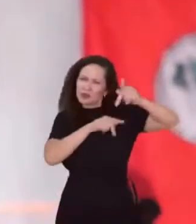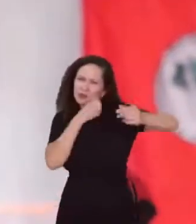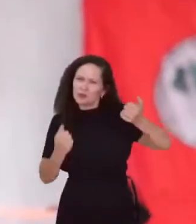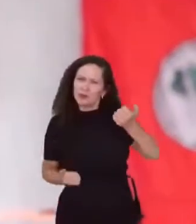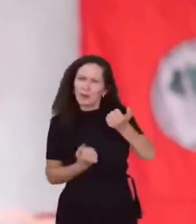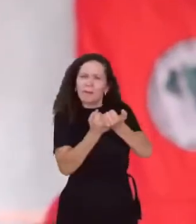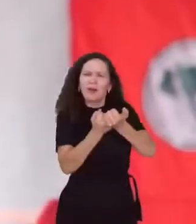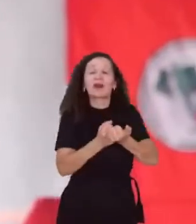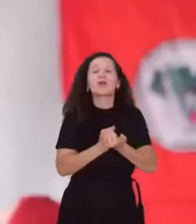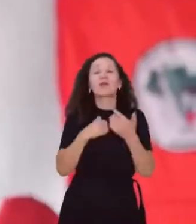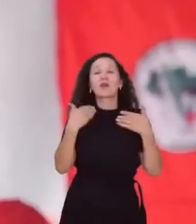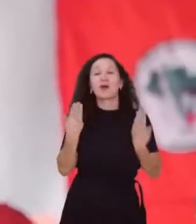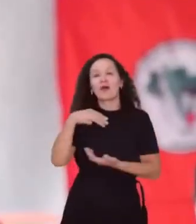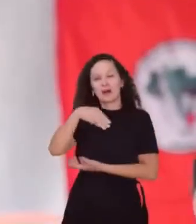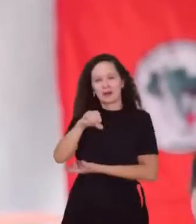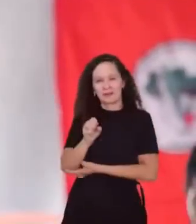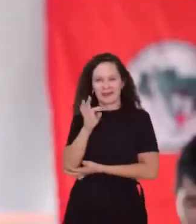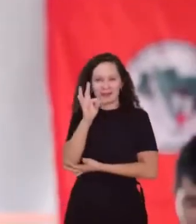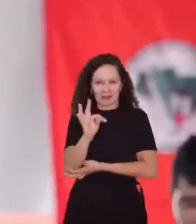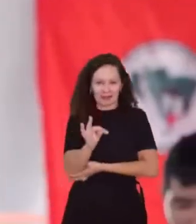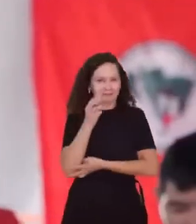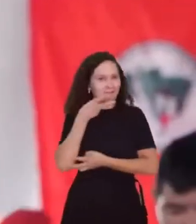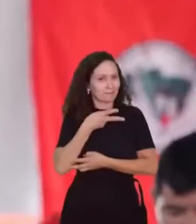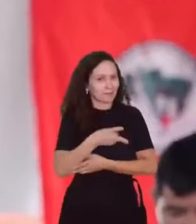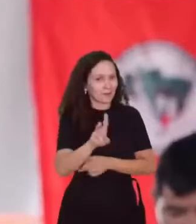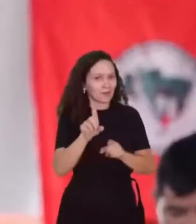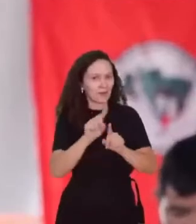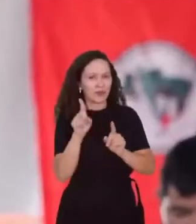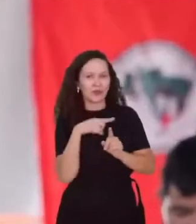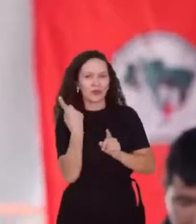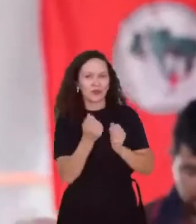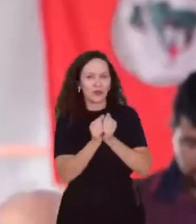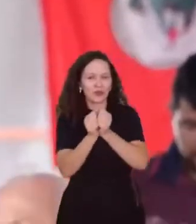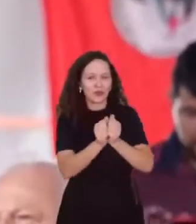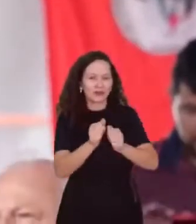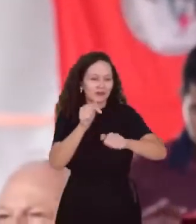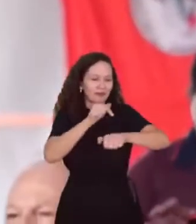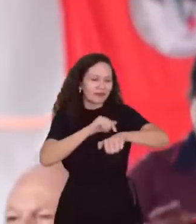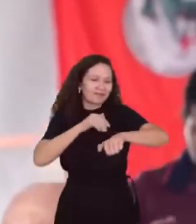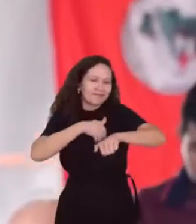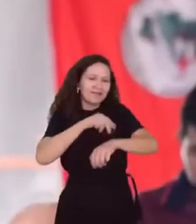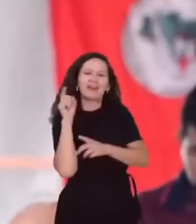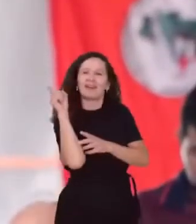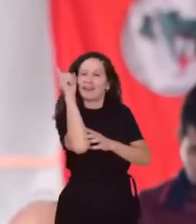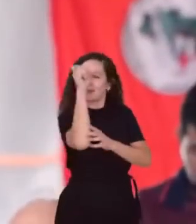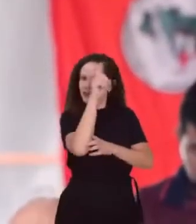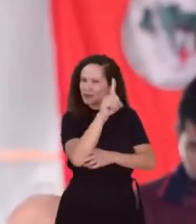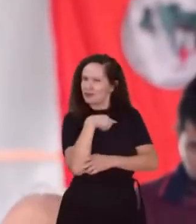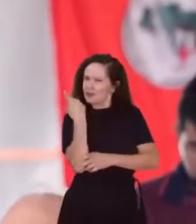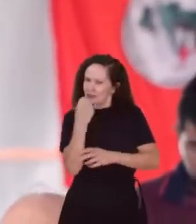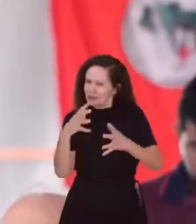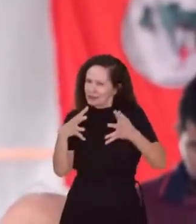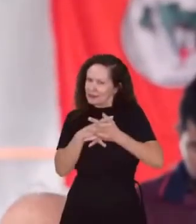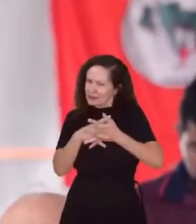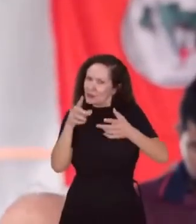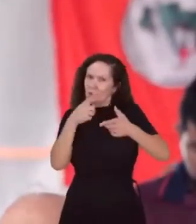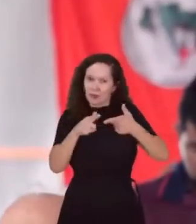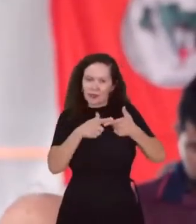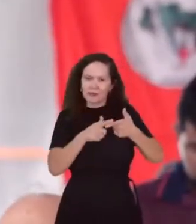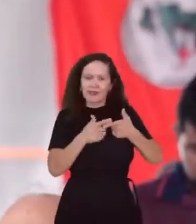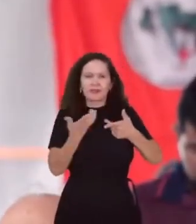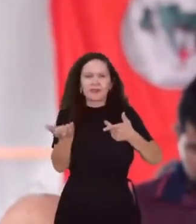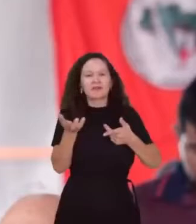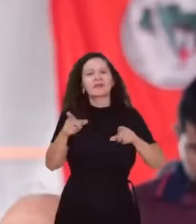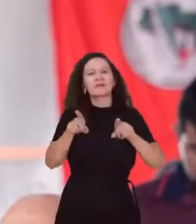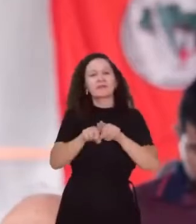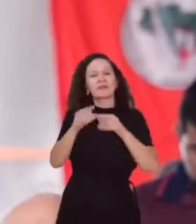E esteve presente conosco nos momentos mais difíceis dos nossos enfrentamentos. Então, eu queria também agradecer.